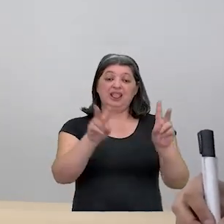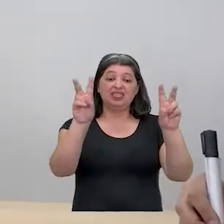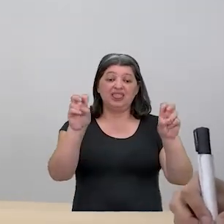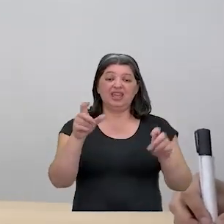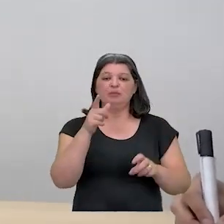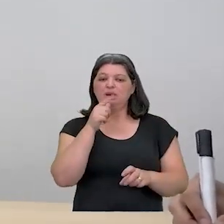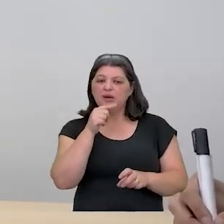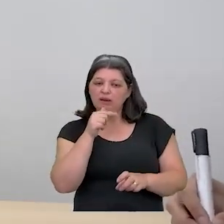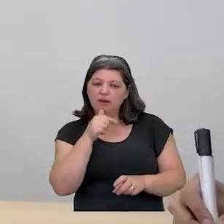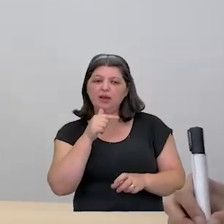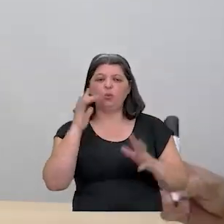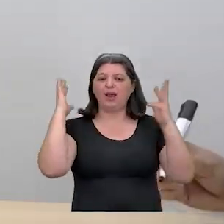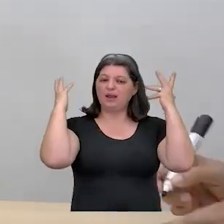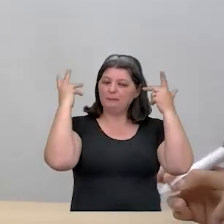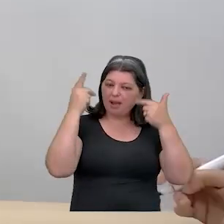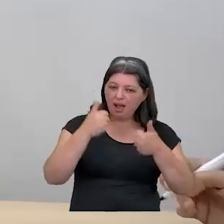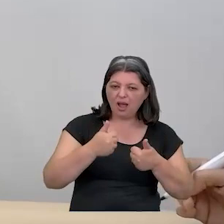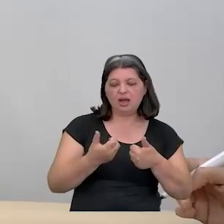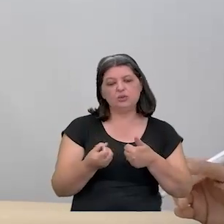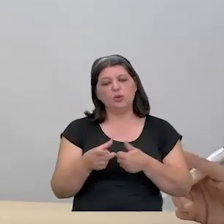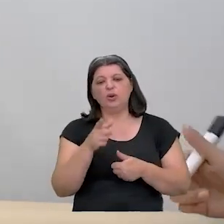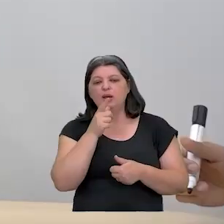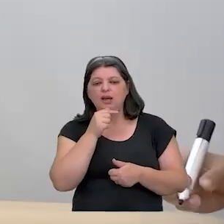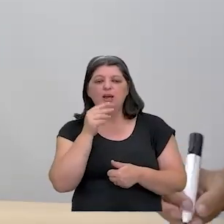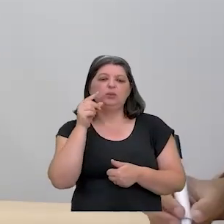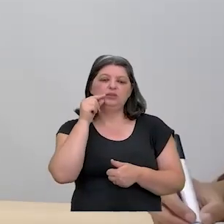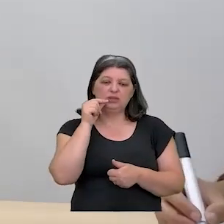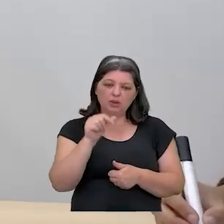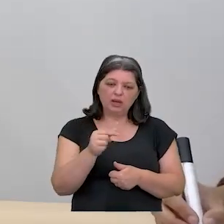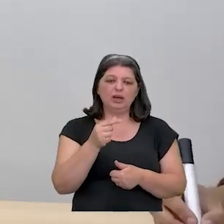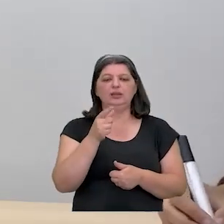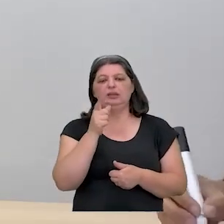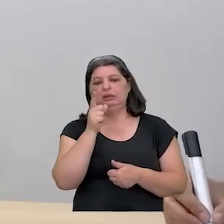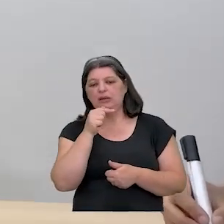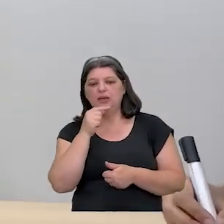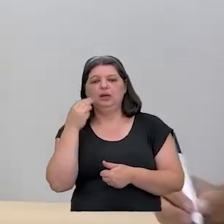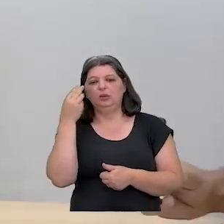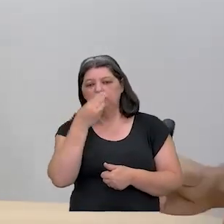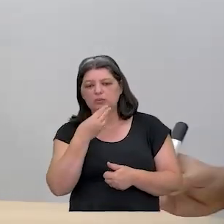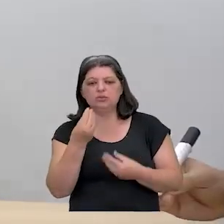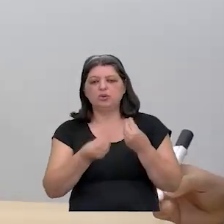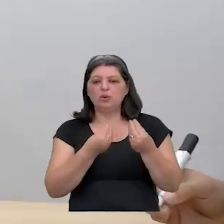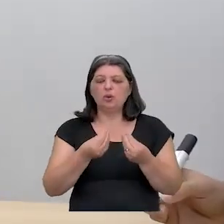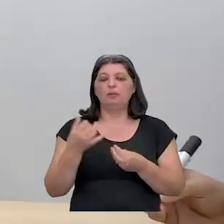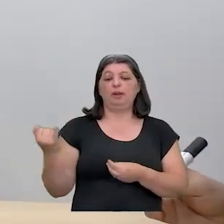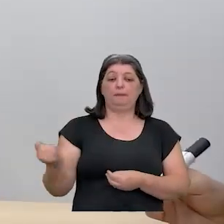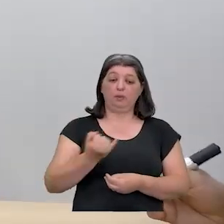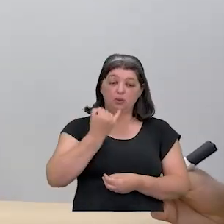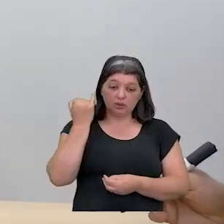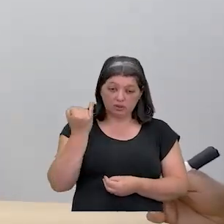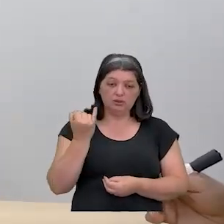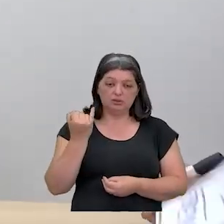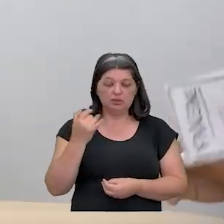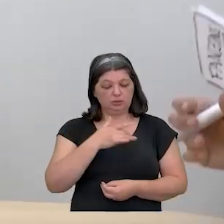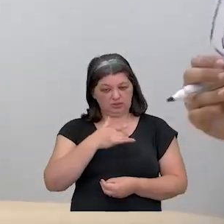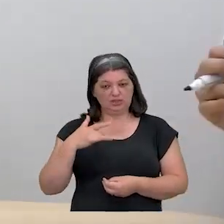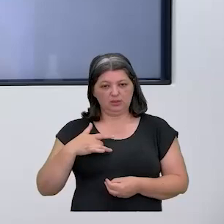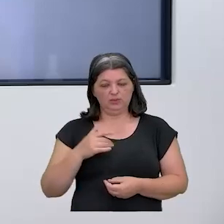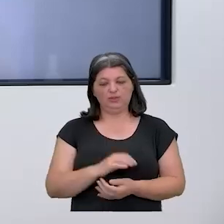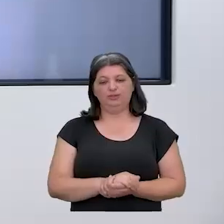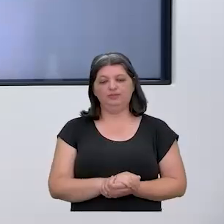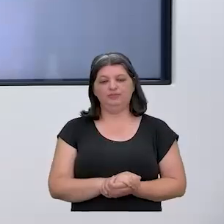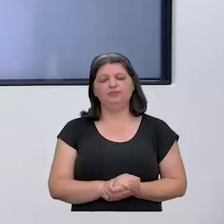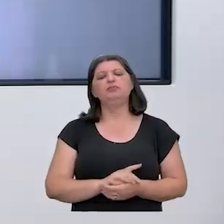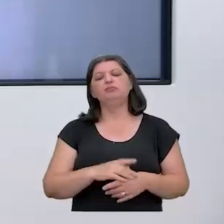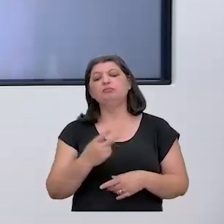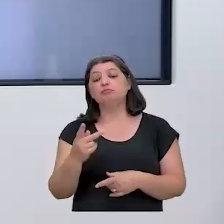animais da água, água salgada, água doce, importância de hidratar-se, tudo isso. Fanzine. Então, e